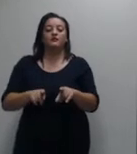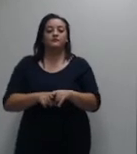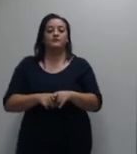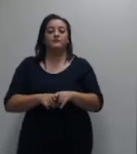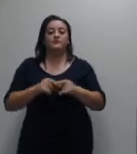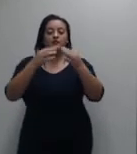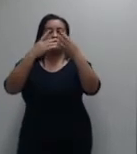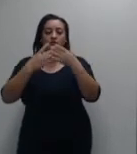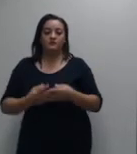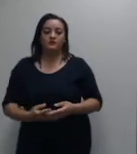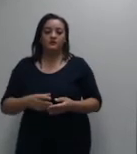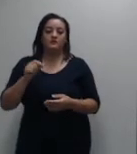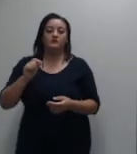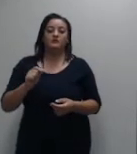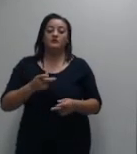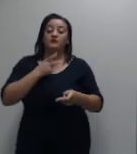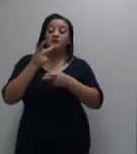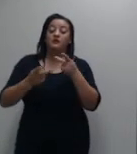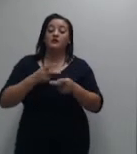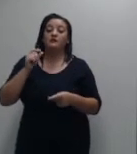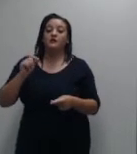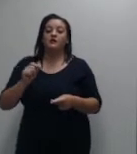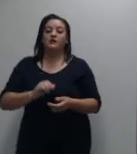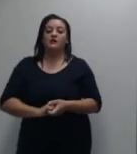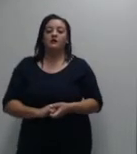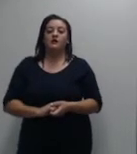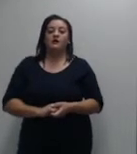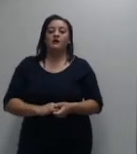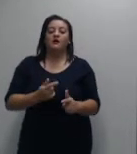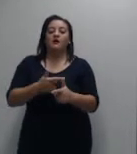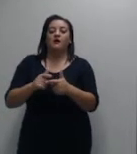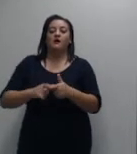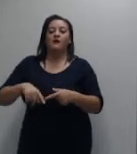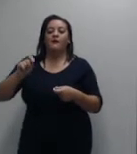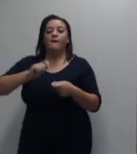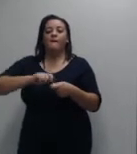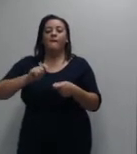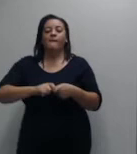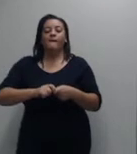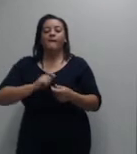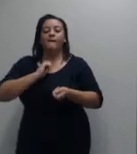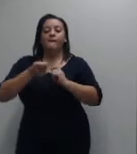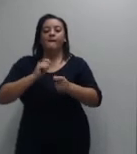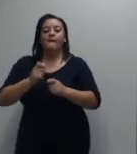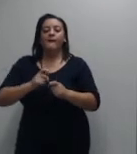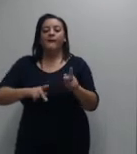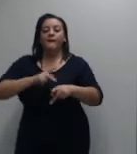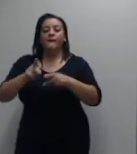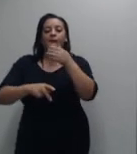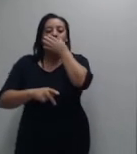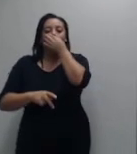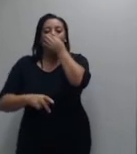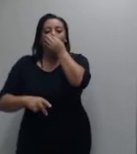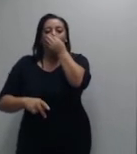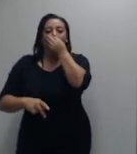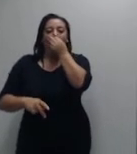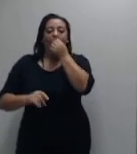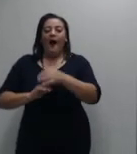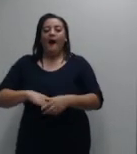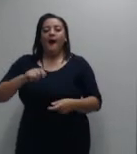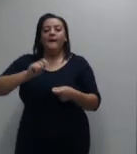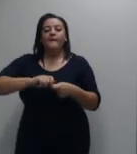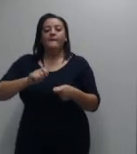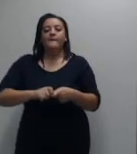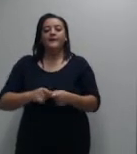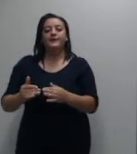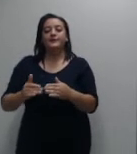significa dizer que os atos praticados pela administração pública são emitidos em